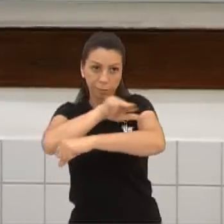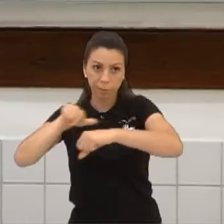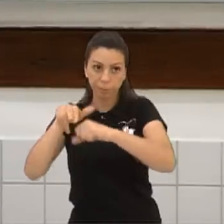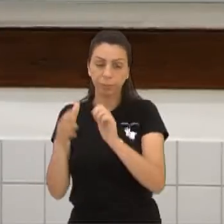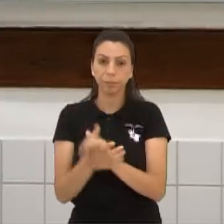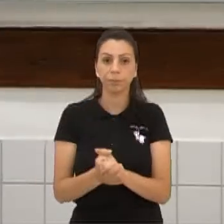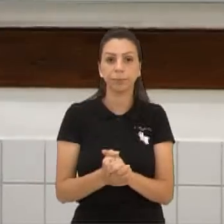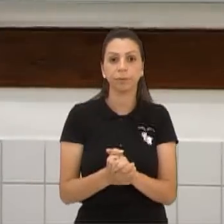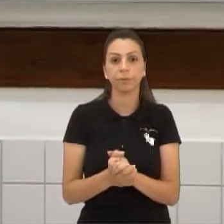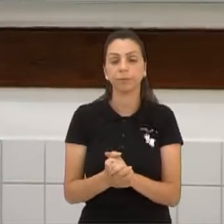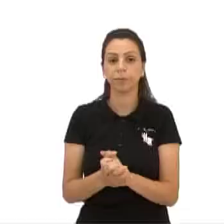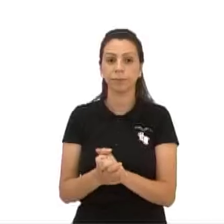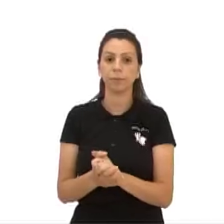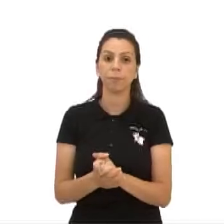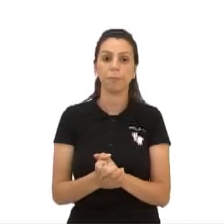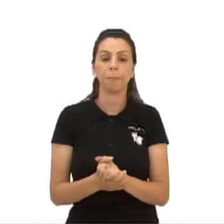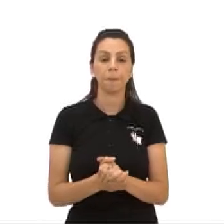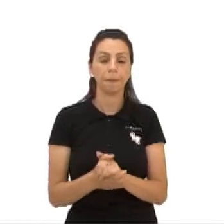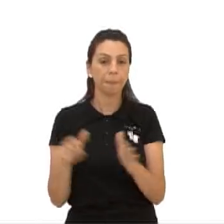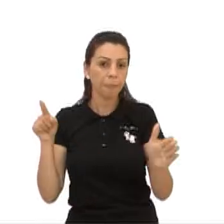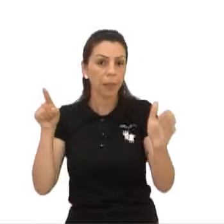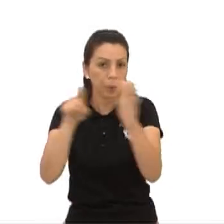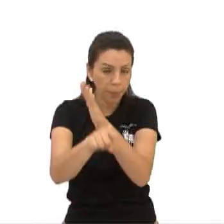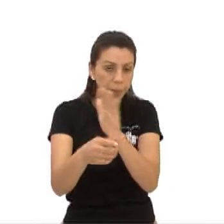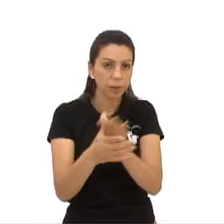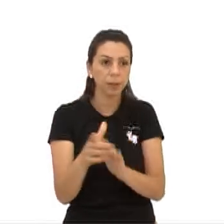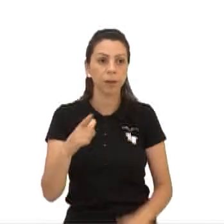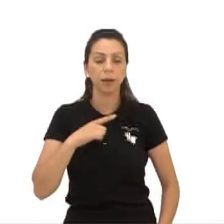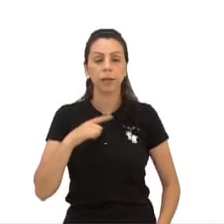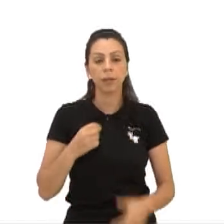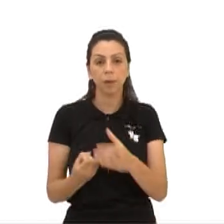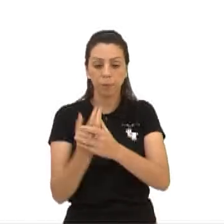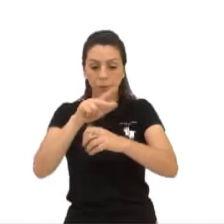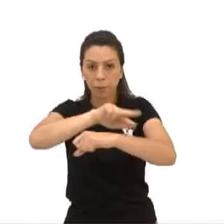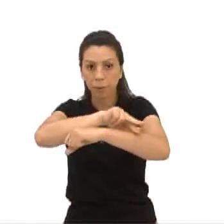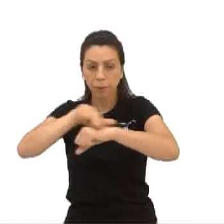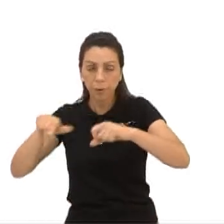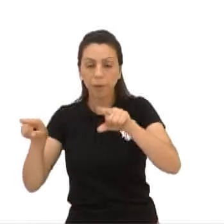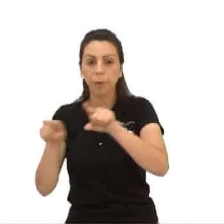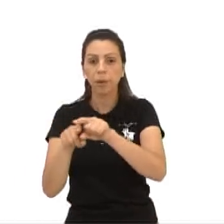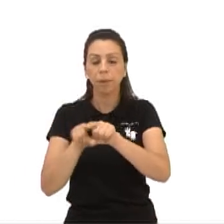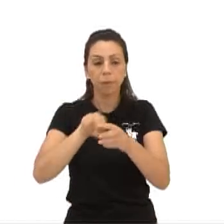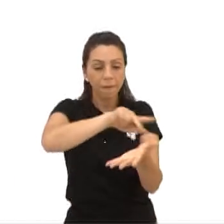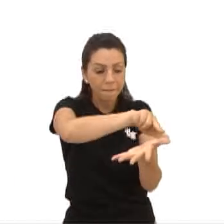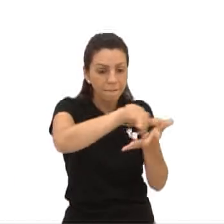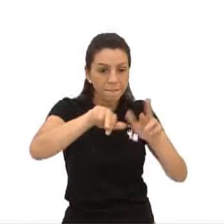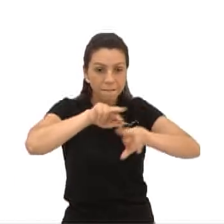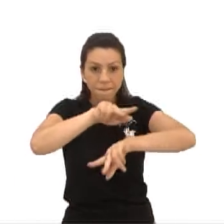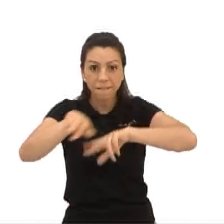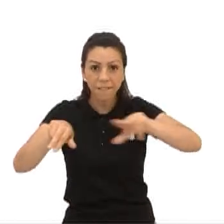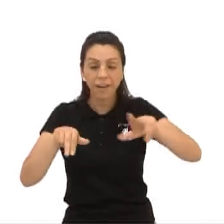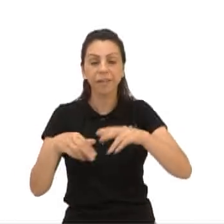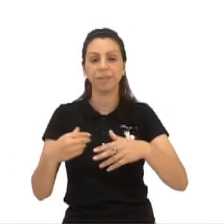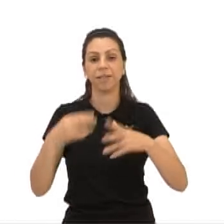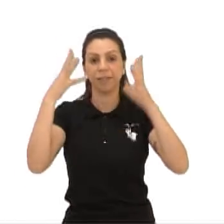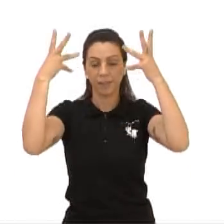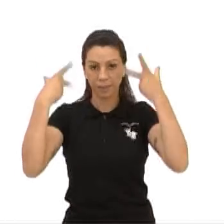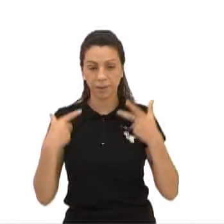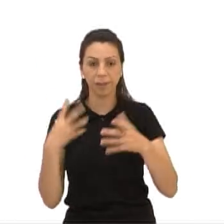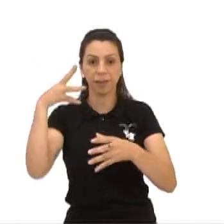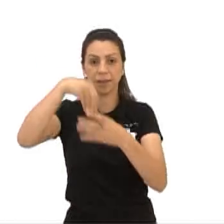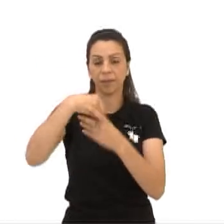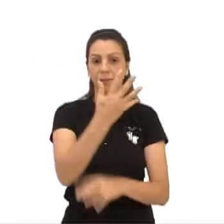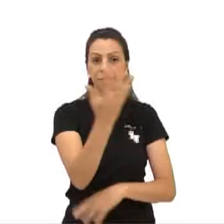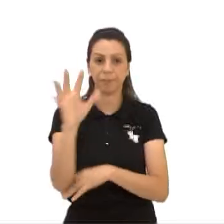biodiversidade. Agora é com vocês. Biodiversidade é a variedade de animais e plantas presentes na natureza. É responsável pelo equilíbrio